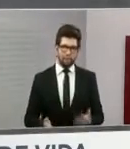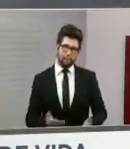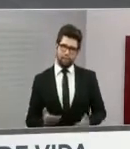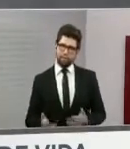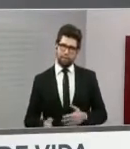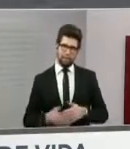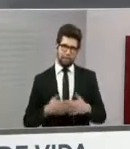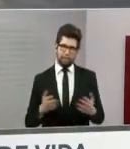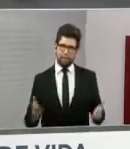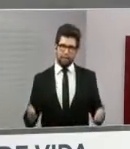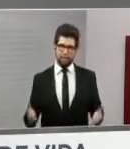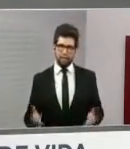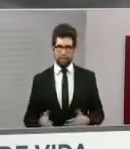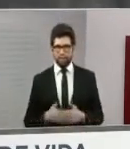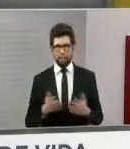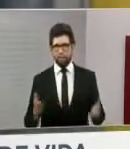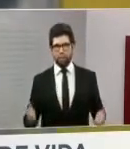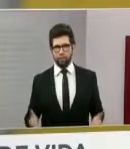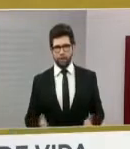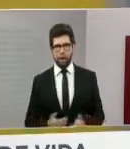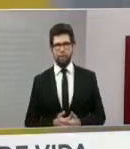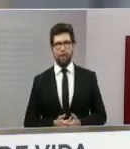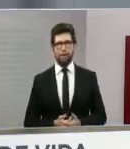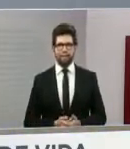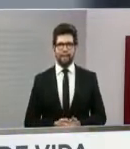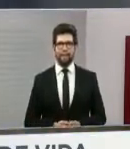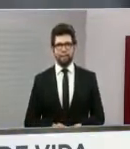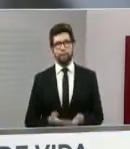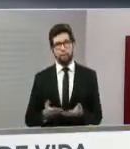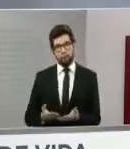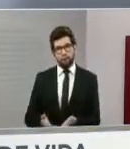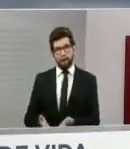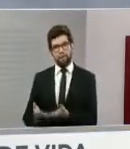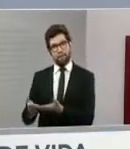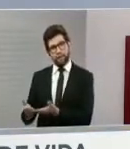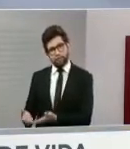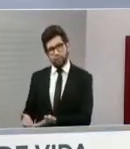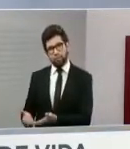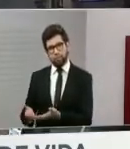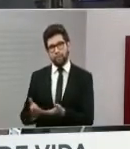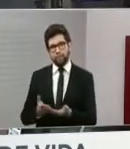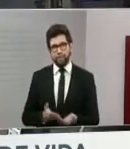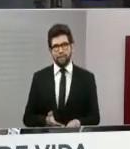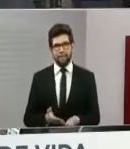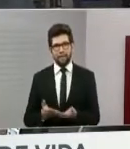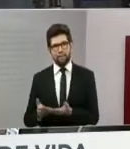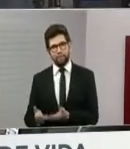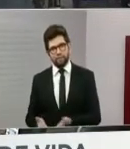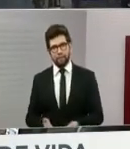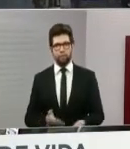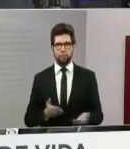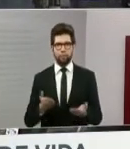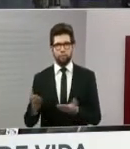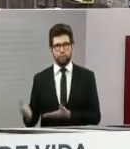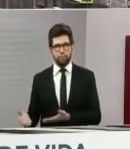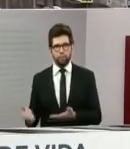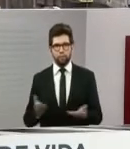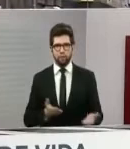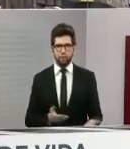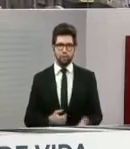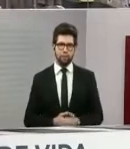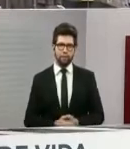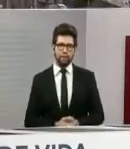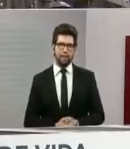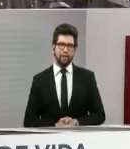para fazer a prova de vida aquela aquele procedimento natural exatamente para provar vida e a pessoa poder sacar benefício